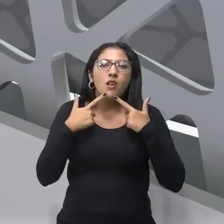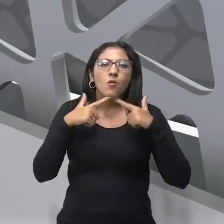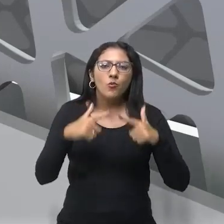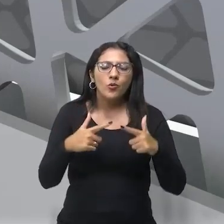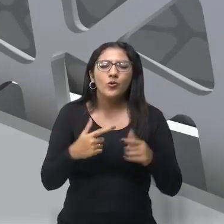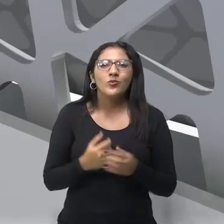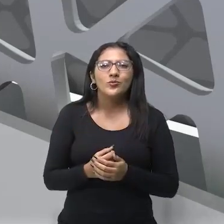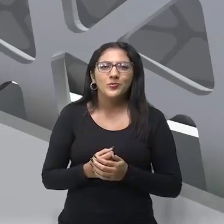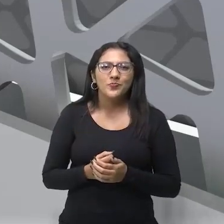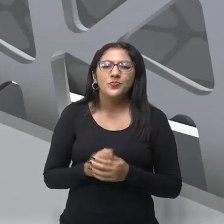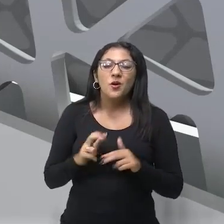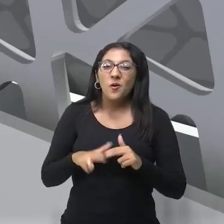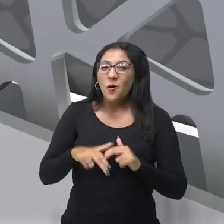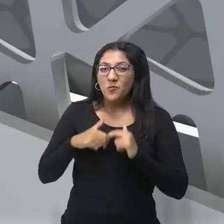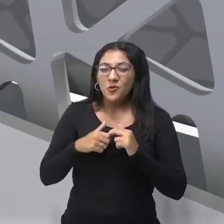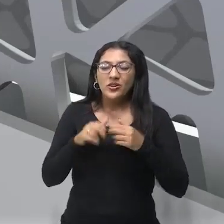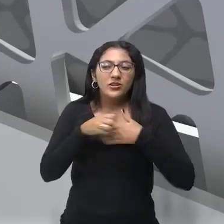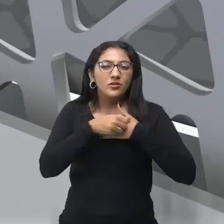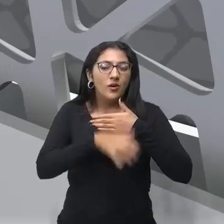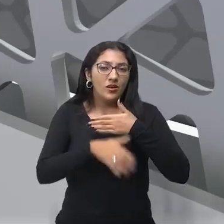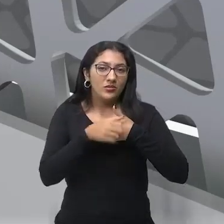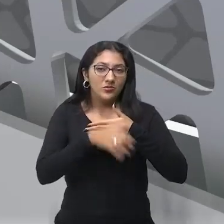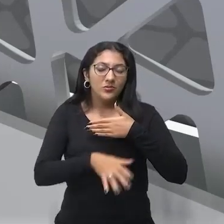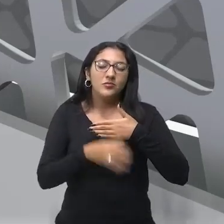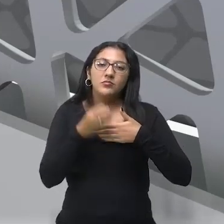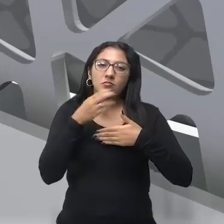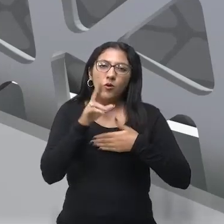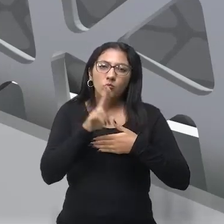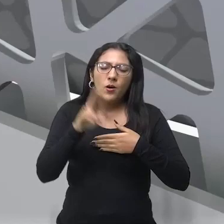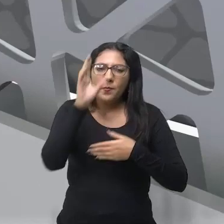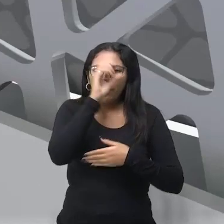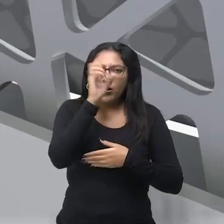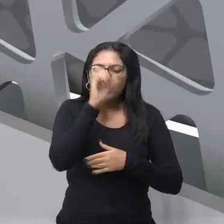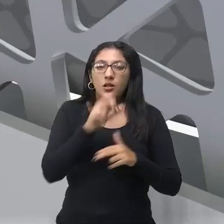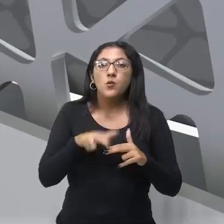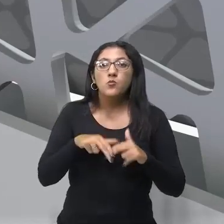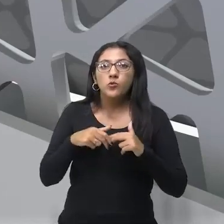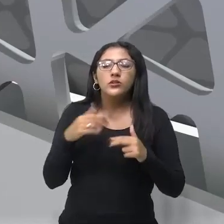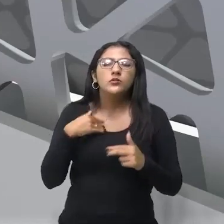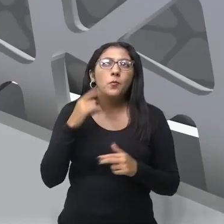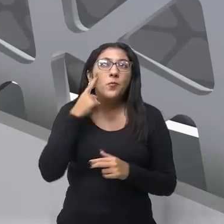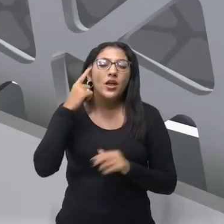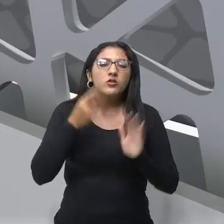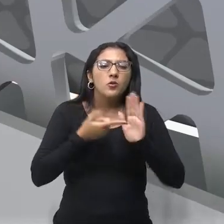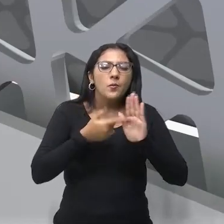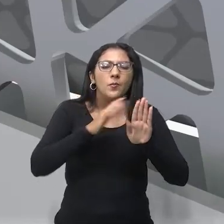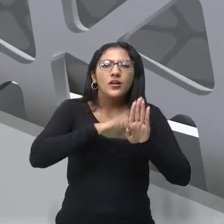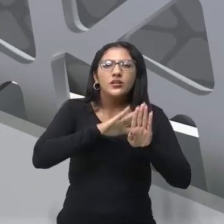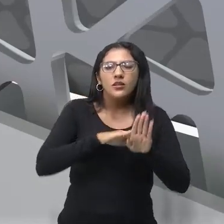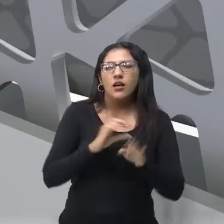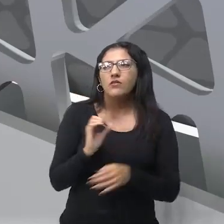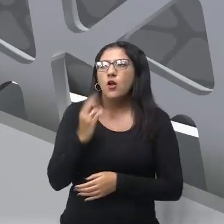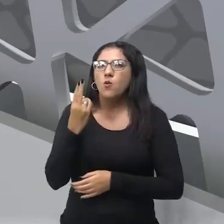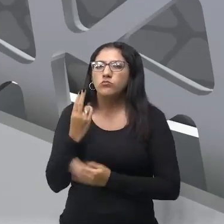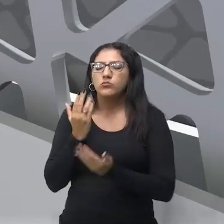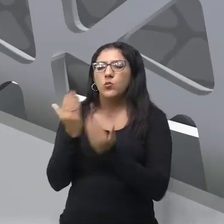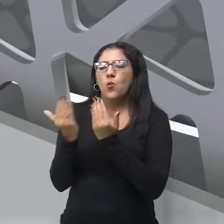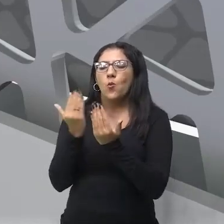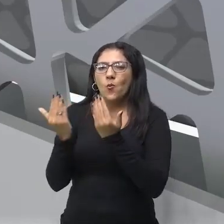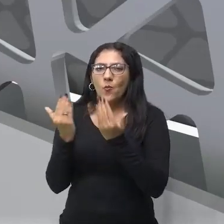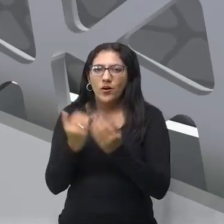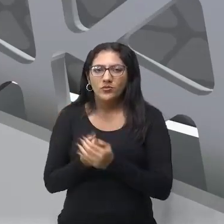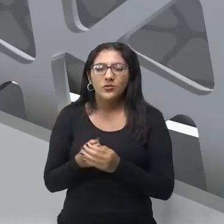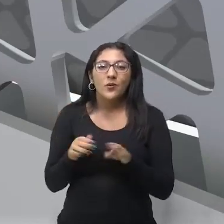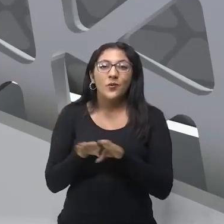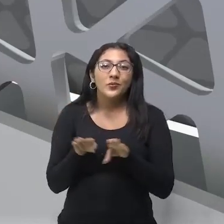uma linguagem diferente. Tá bom, gente? É para isso que a figura de linguagem serve. É para isso que eu busco uma metáfora, é para isso que eu busco